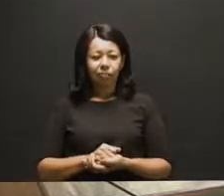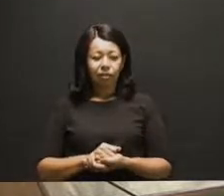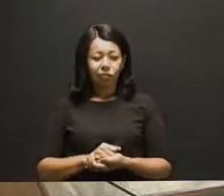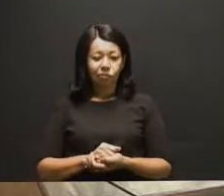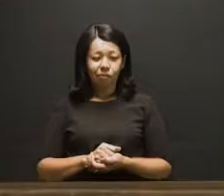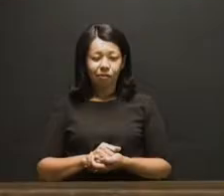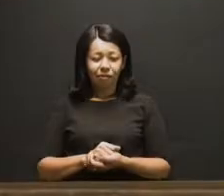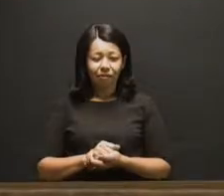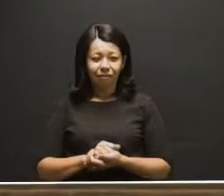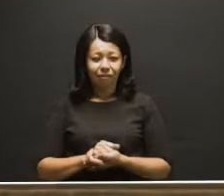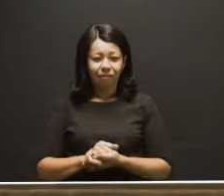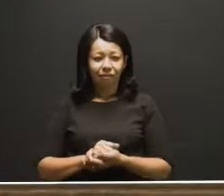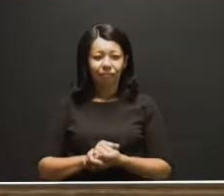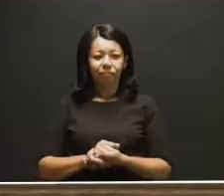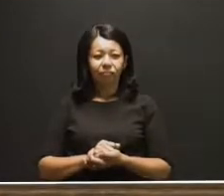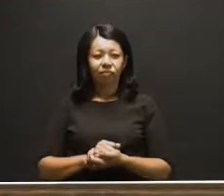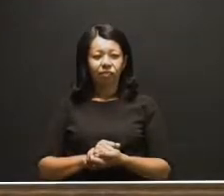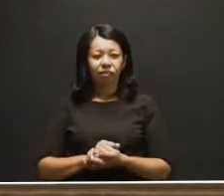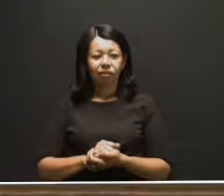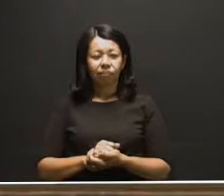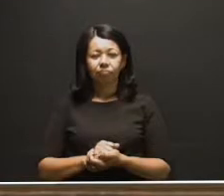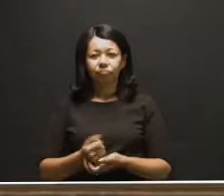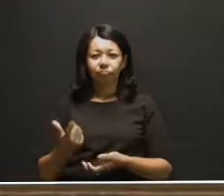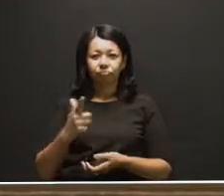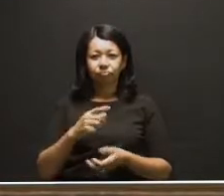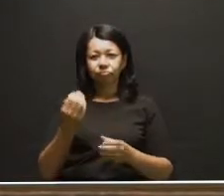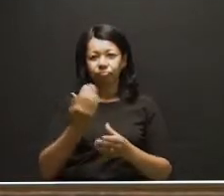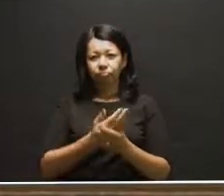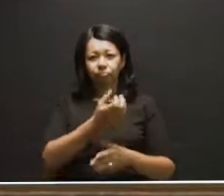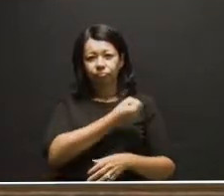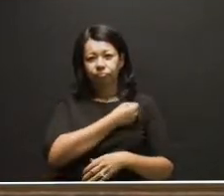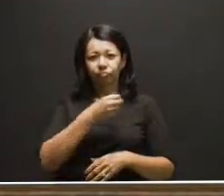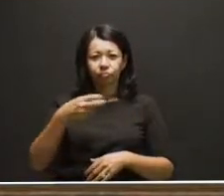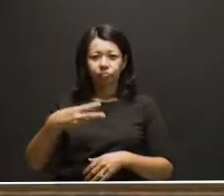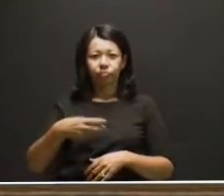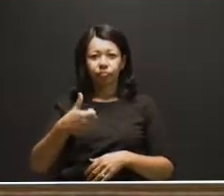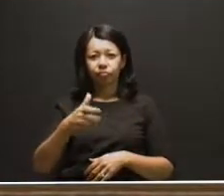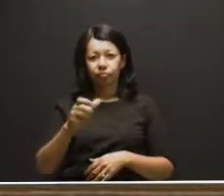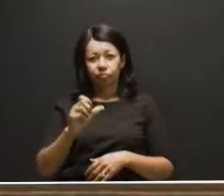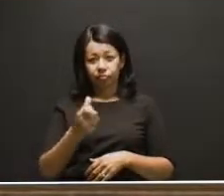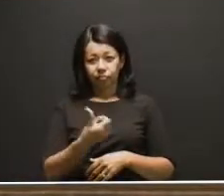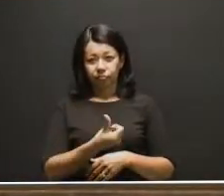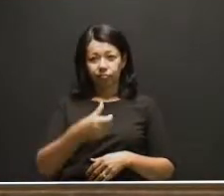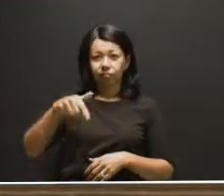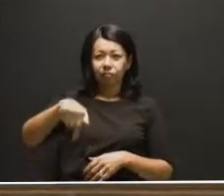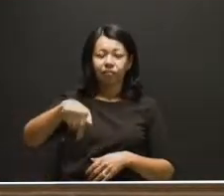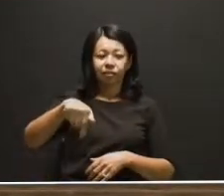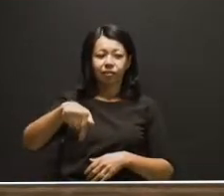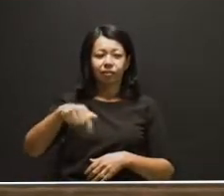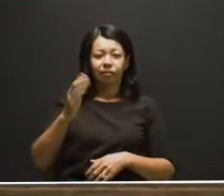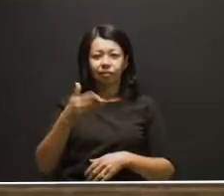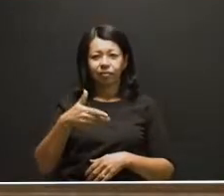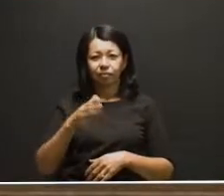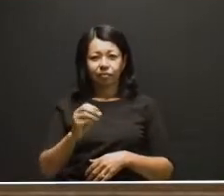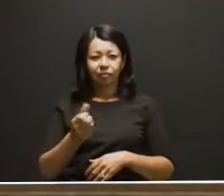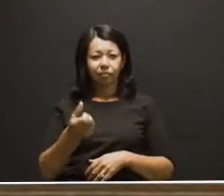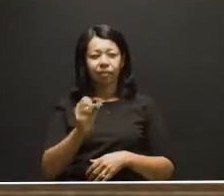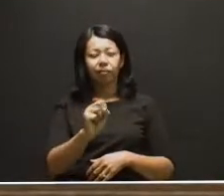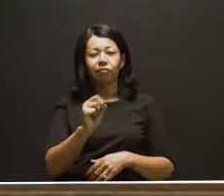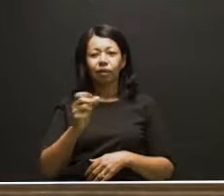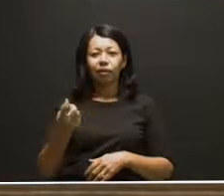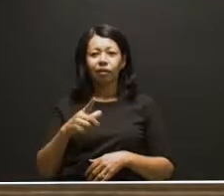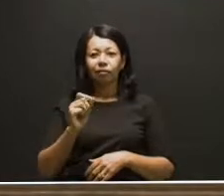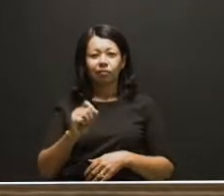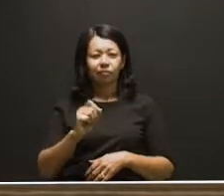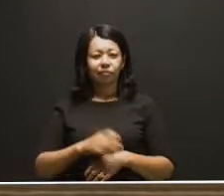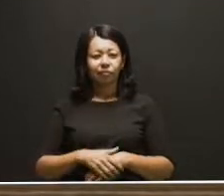o próximo item da pauta é o processo número 2 mil 167 barra 2017 projeto de